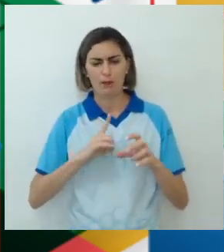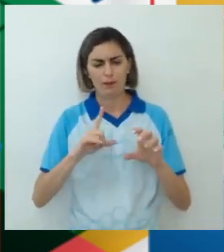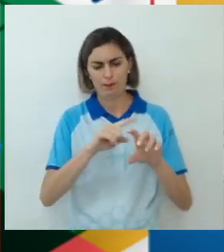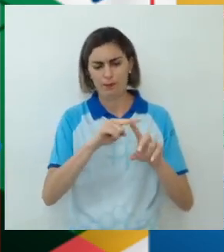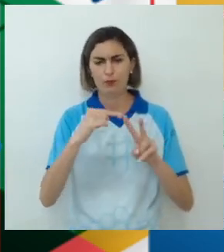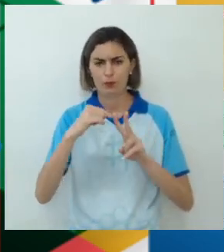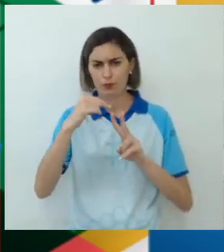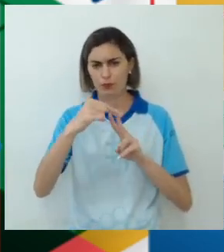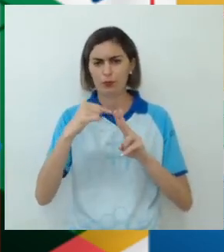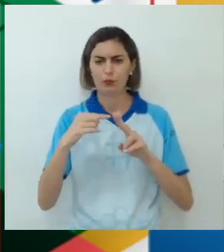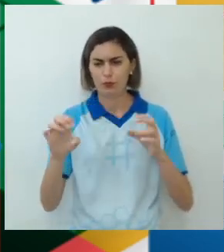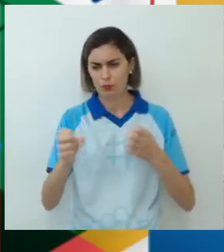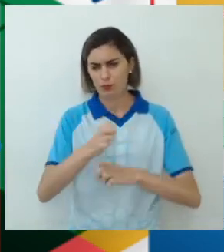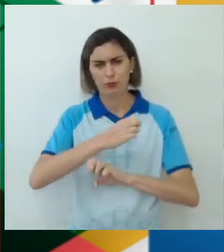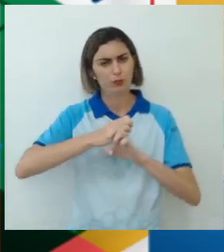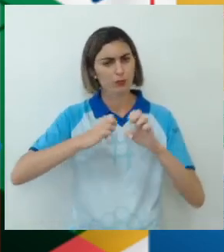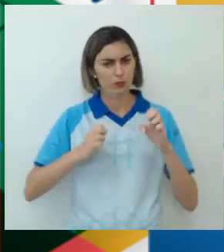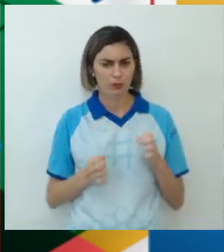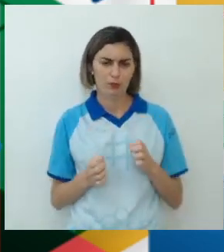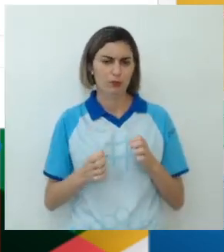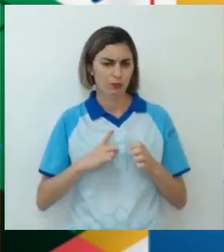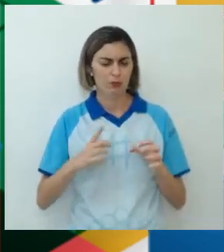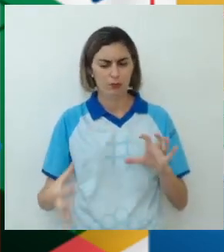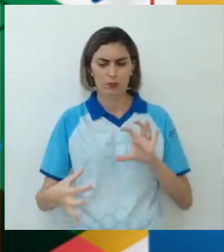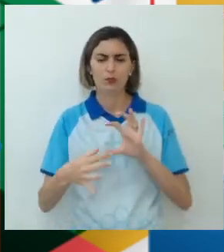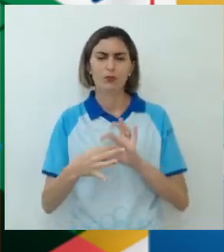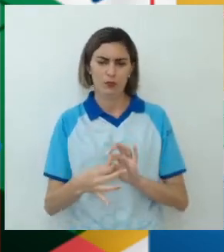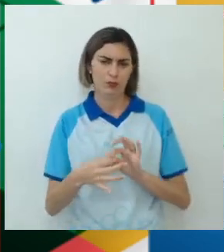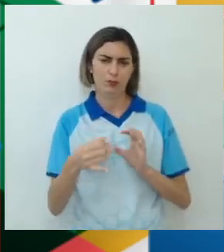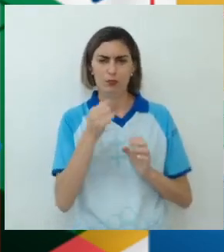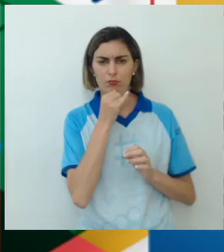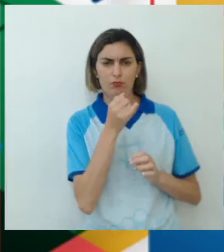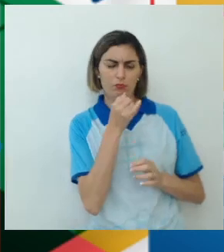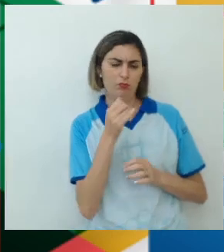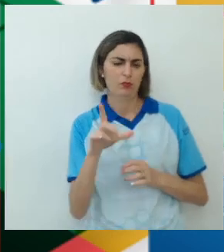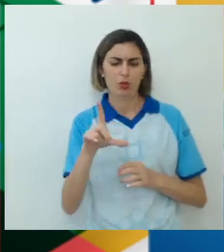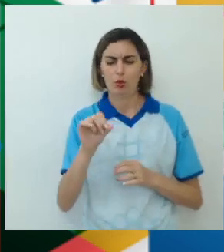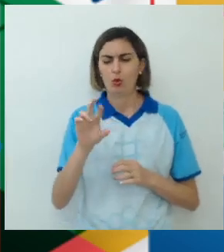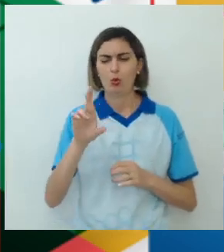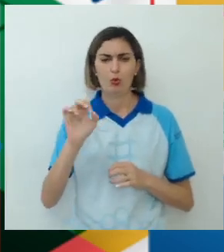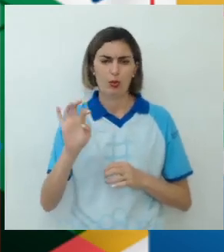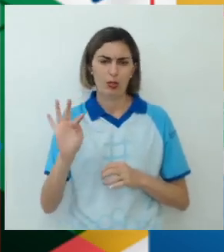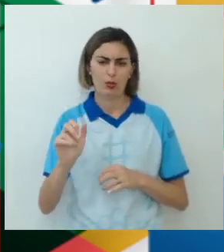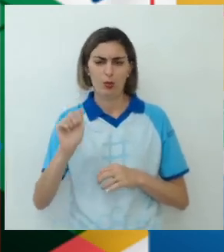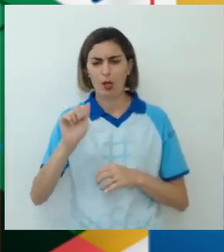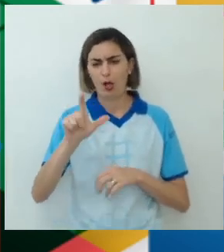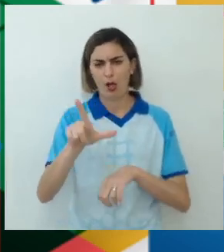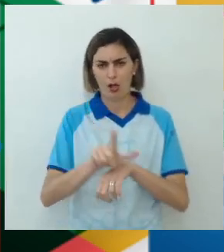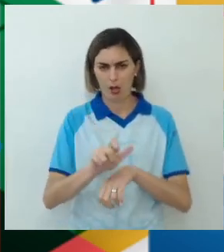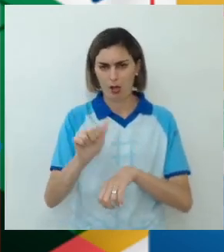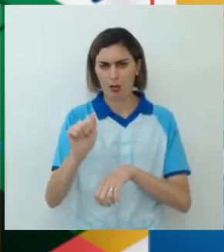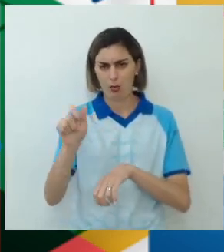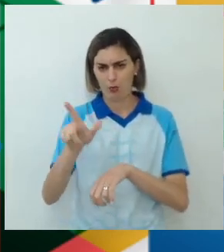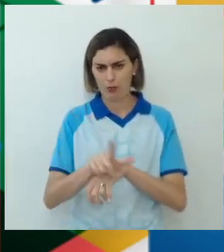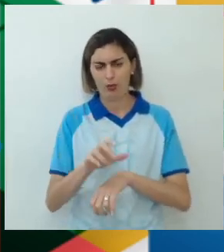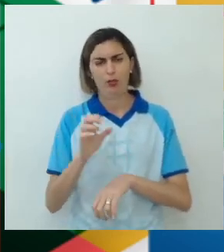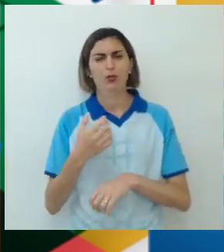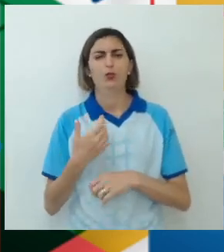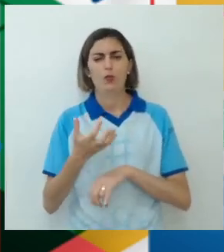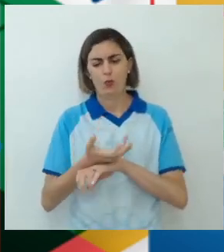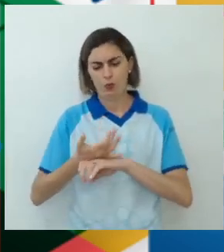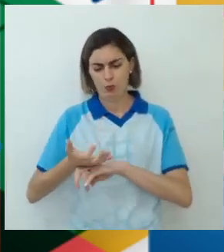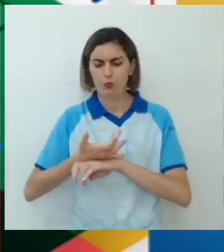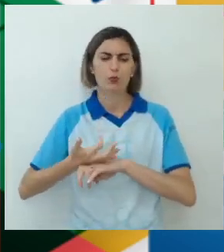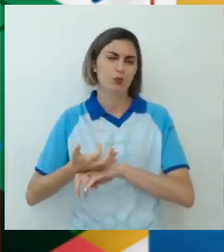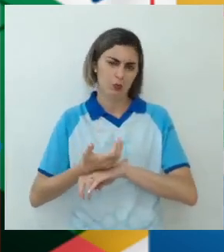Se eu tenho esse par de elétrons ligando-se, por exemplo, ao cloreto de alumínio, o ácido de Lewis que a gente